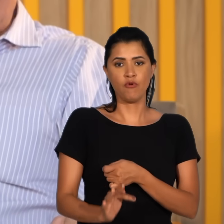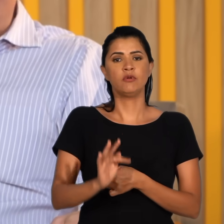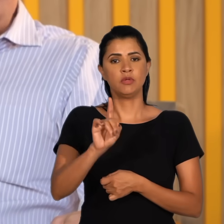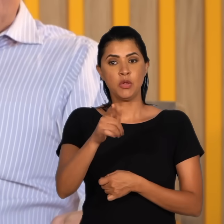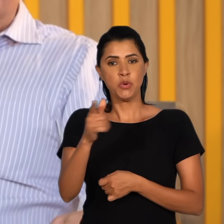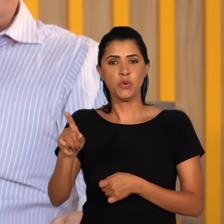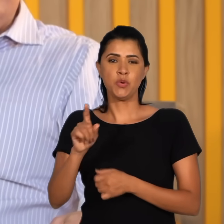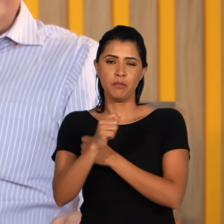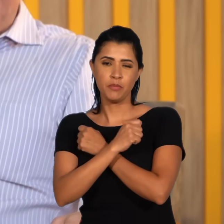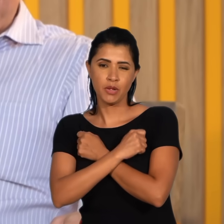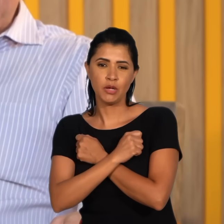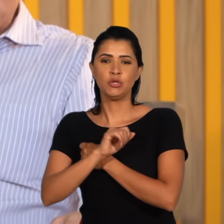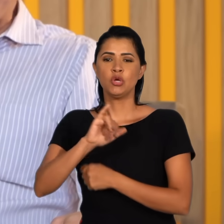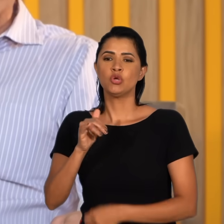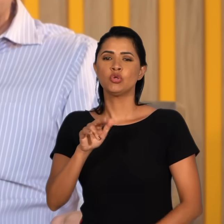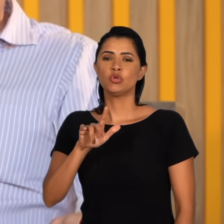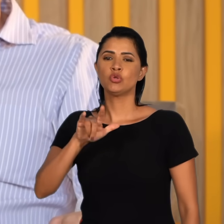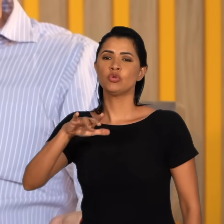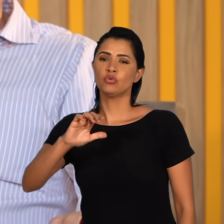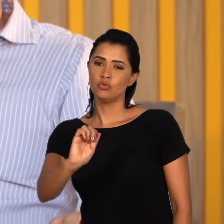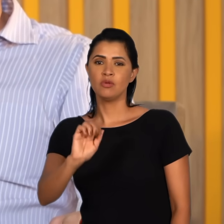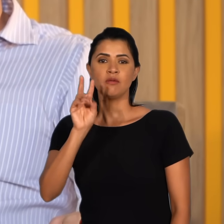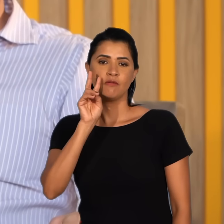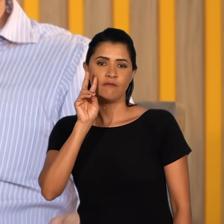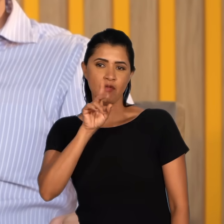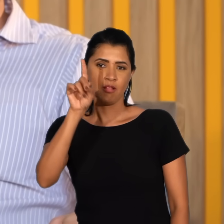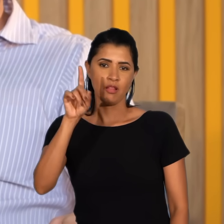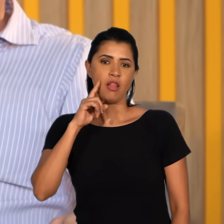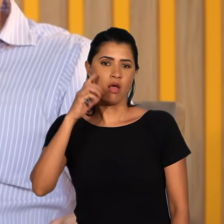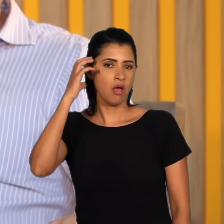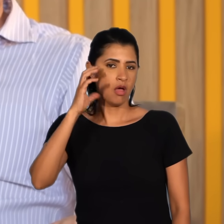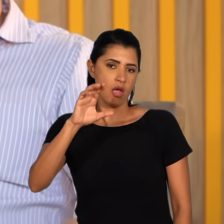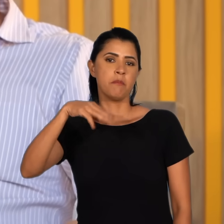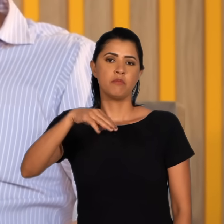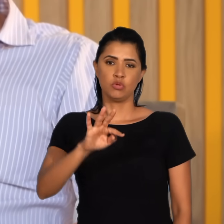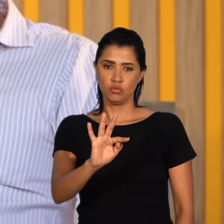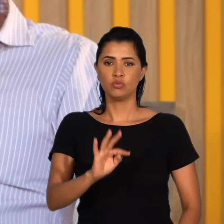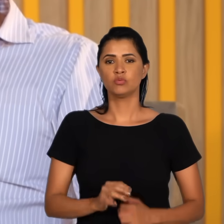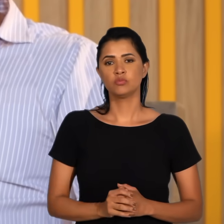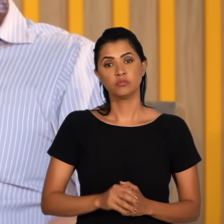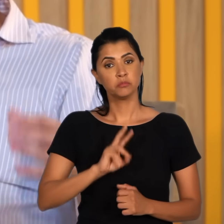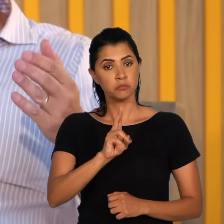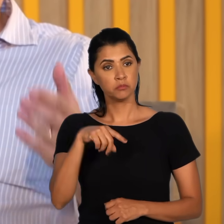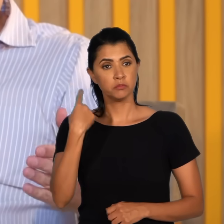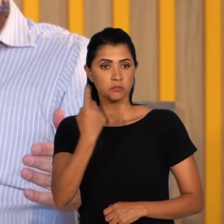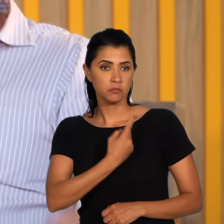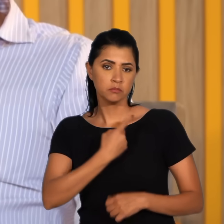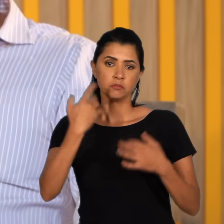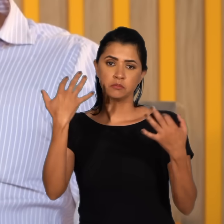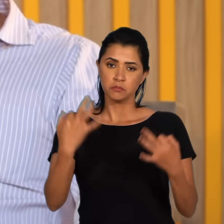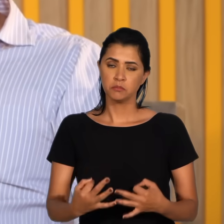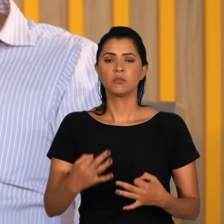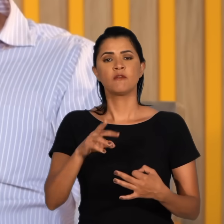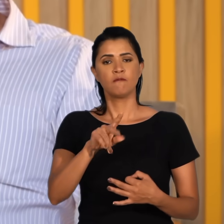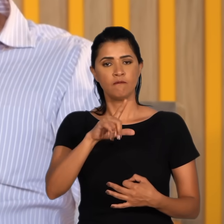especial pra Júlia Benedita ruda que nos assiste de Cuiabá Mato Grosso continue conosco eu